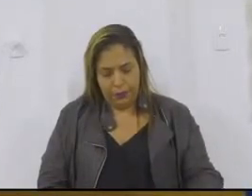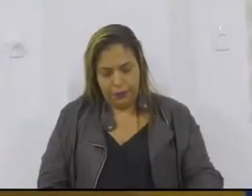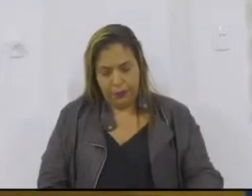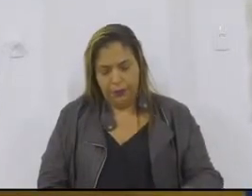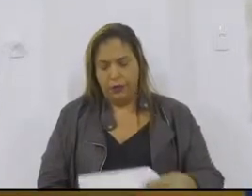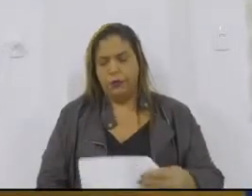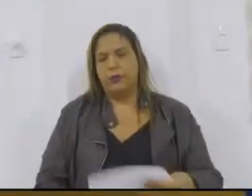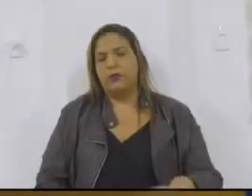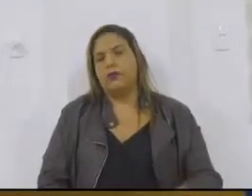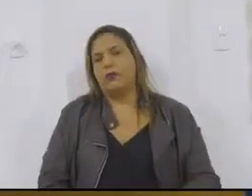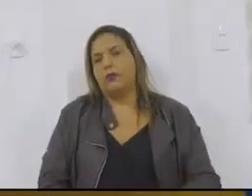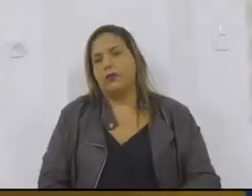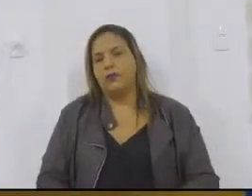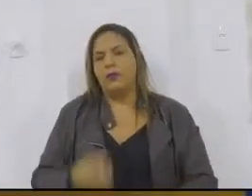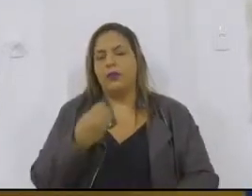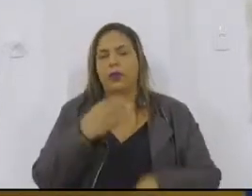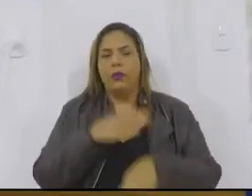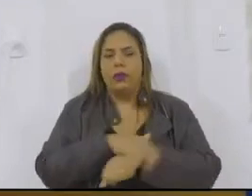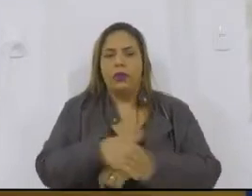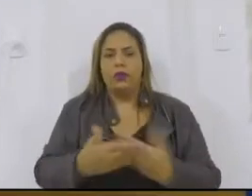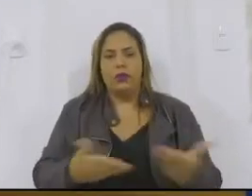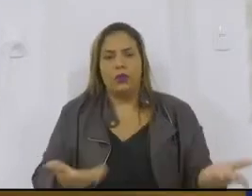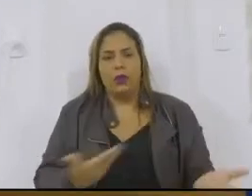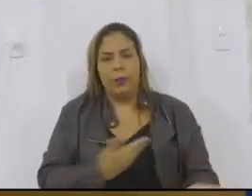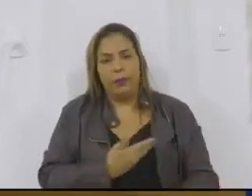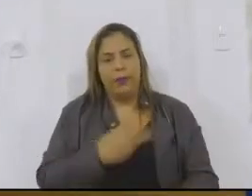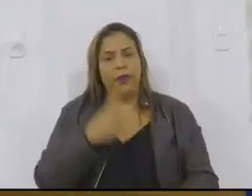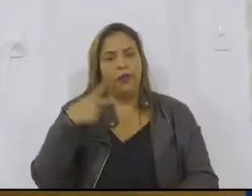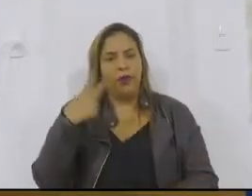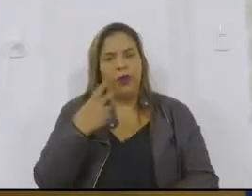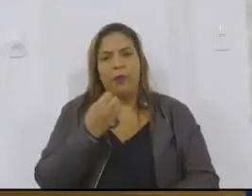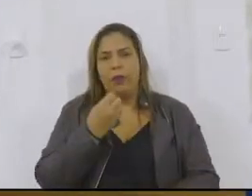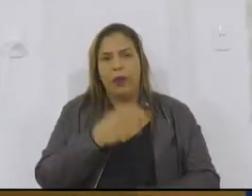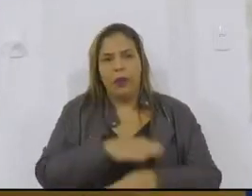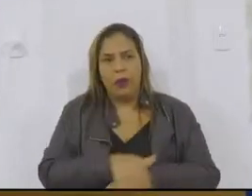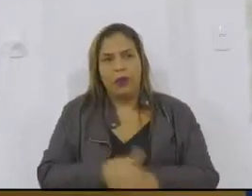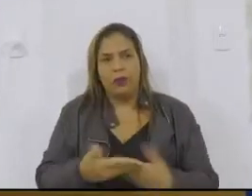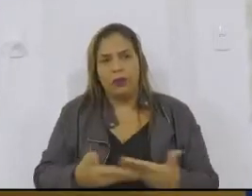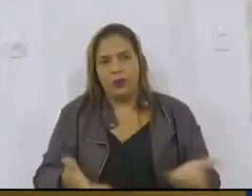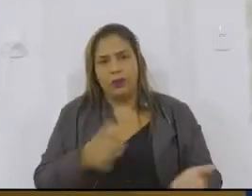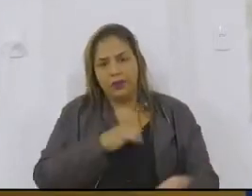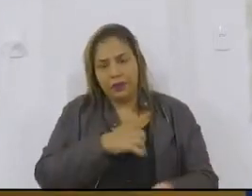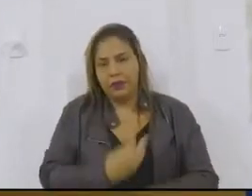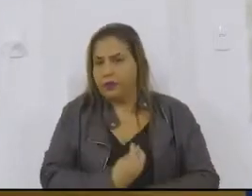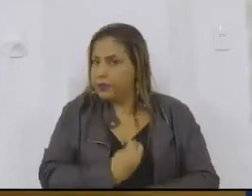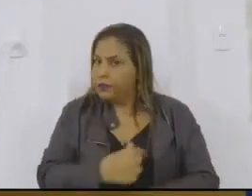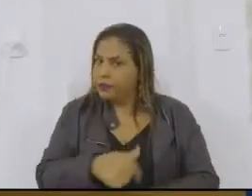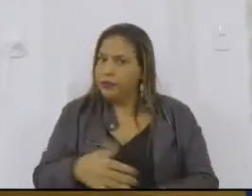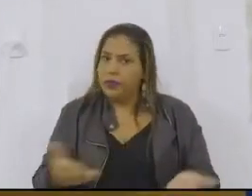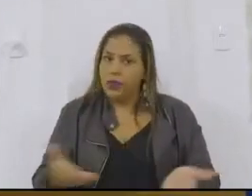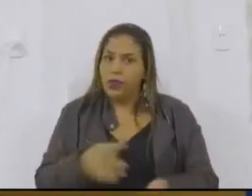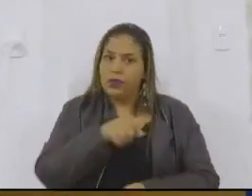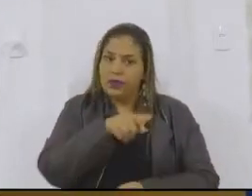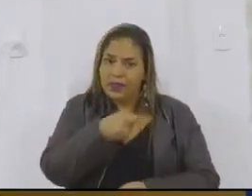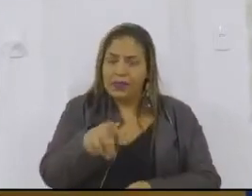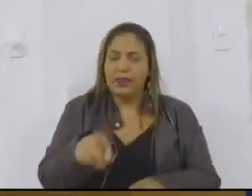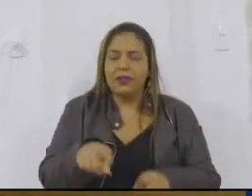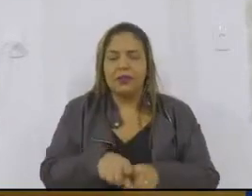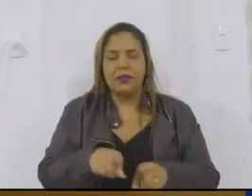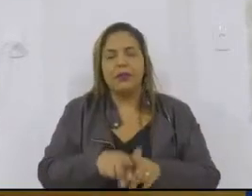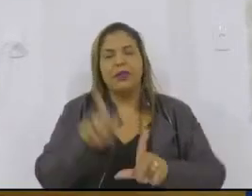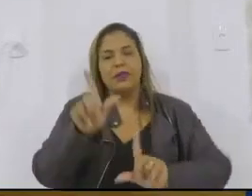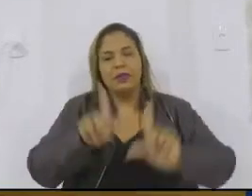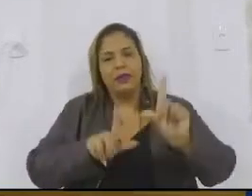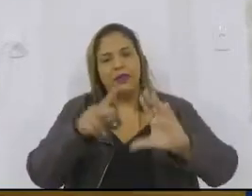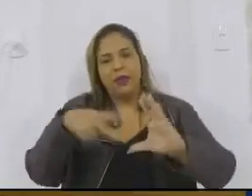Boa noite, presidente. Boa noite, amigos vereadores. Boa noite a todos presentes aqui na assistência e a você que também nos assiste pela TV Câmara,